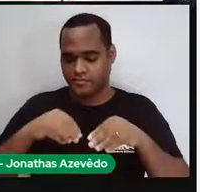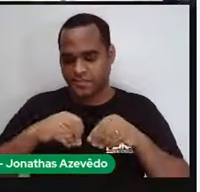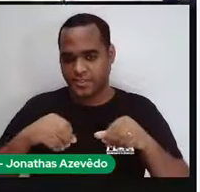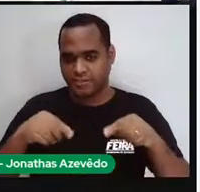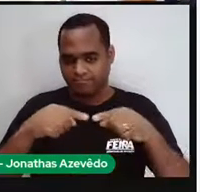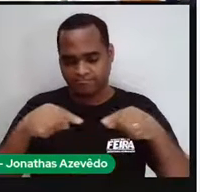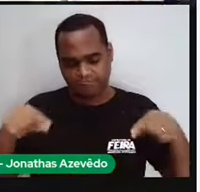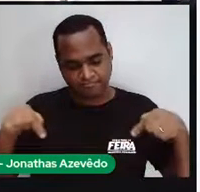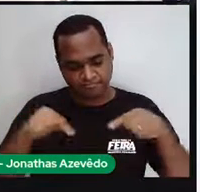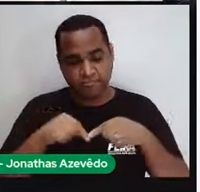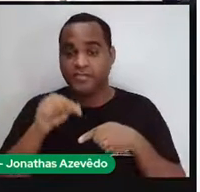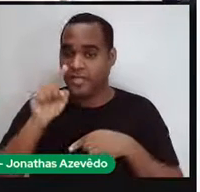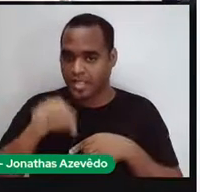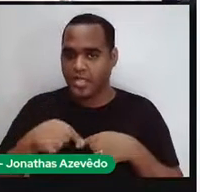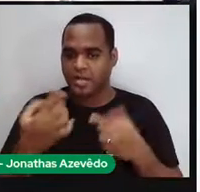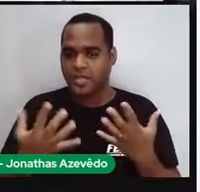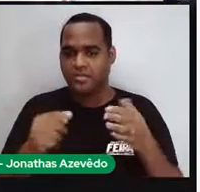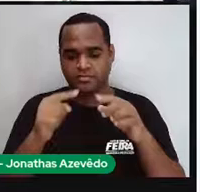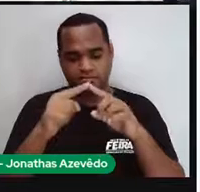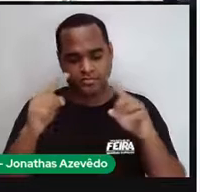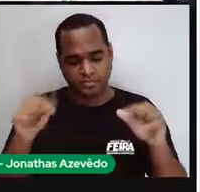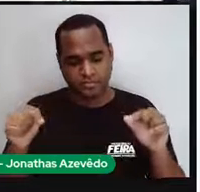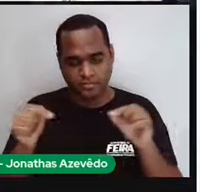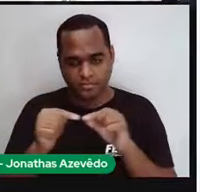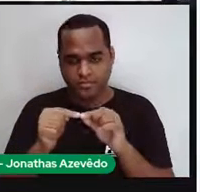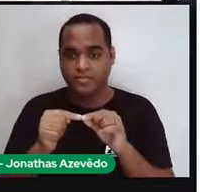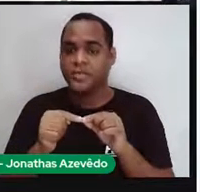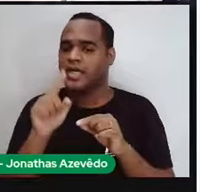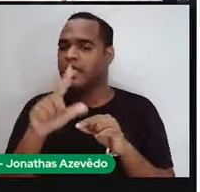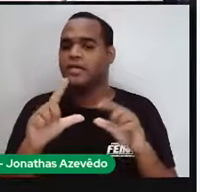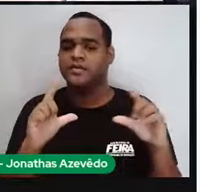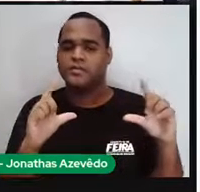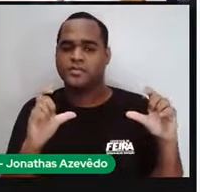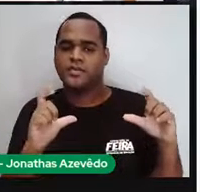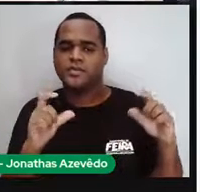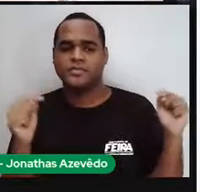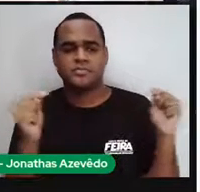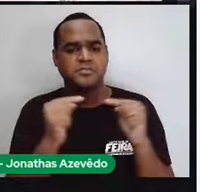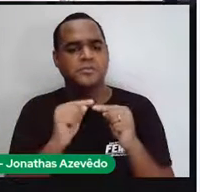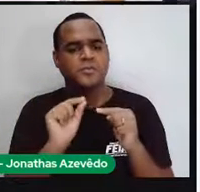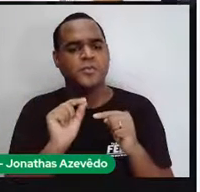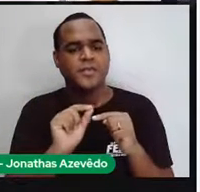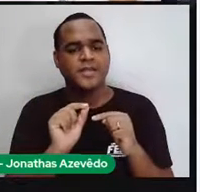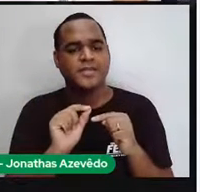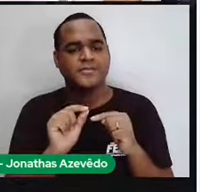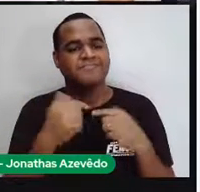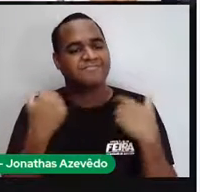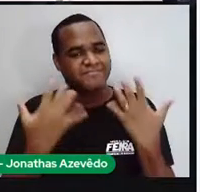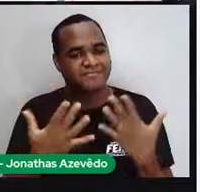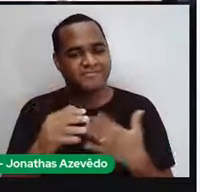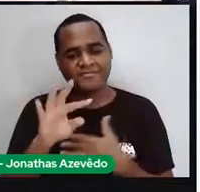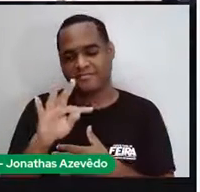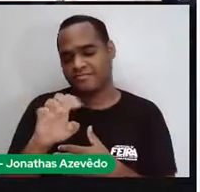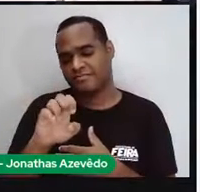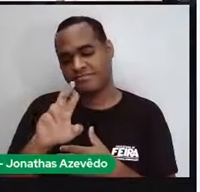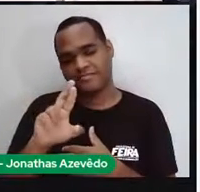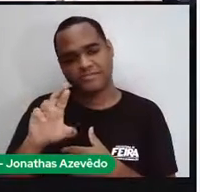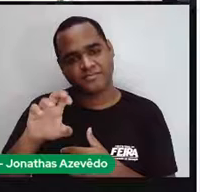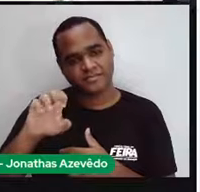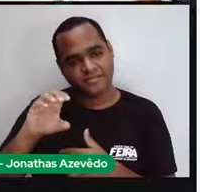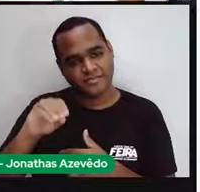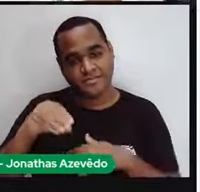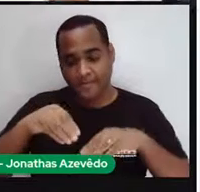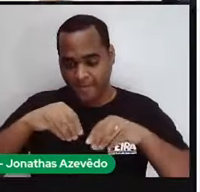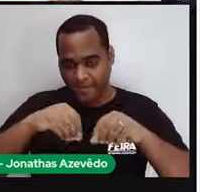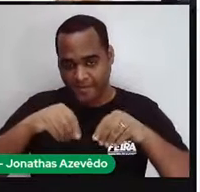você tem tem um formato de um quadrado Então essa figura aqui simboliza O terreno tem o nome Zinho ali ó terreno